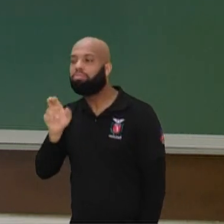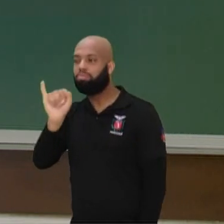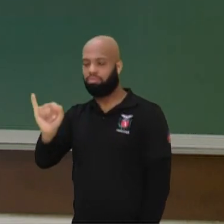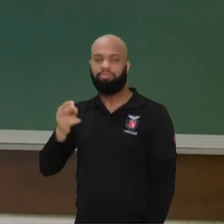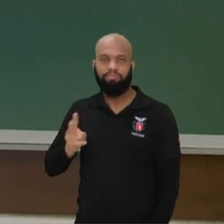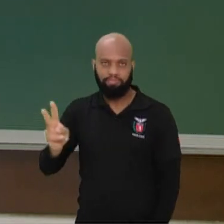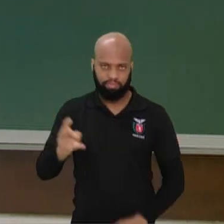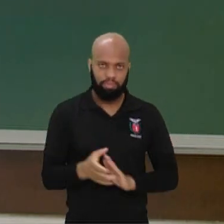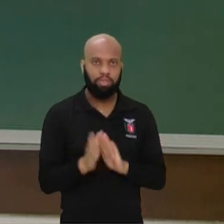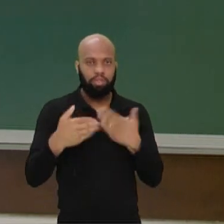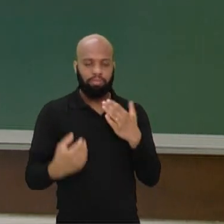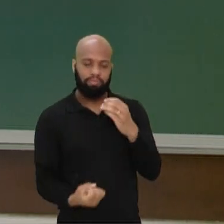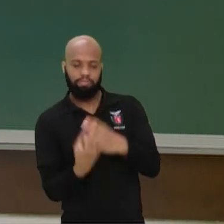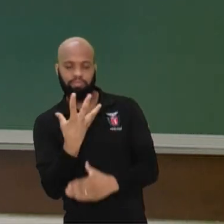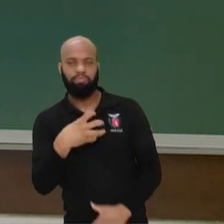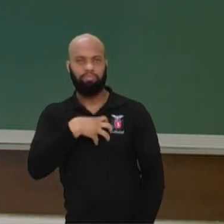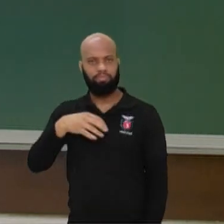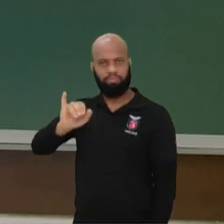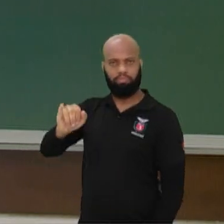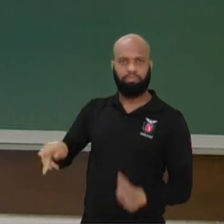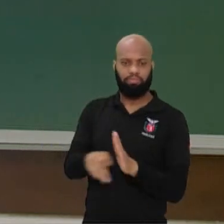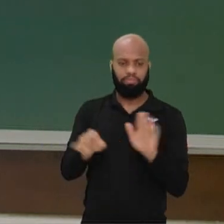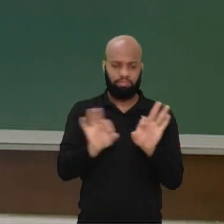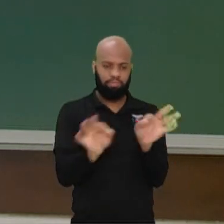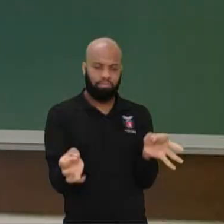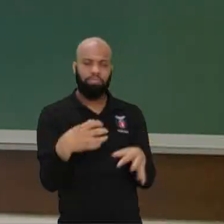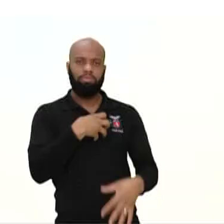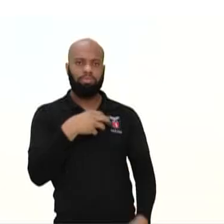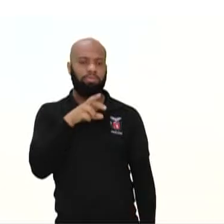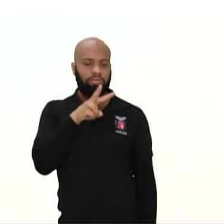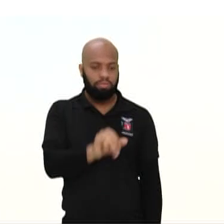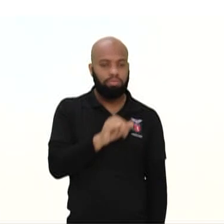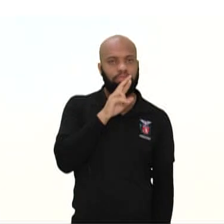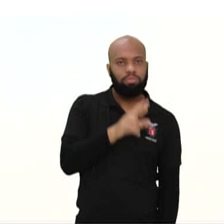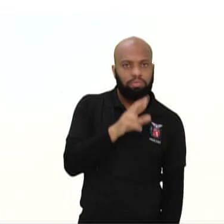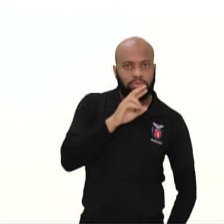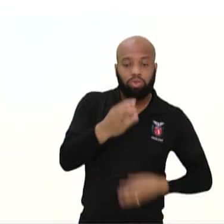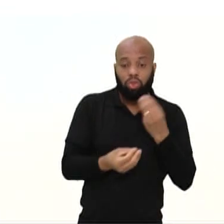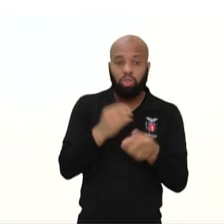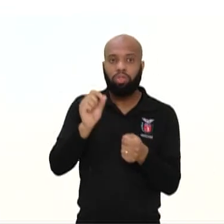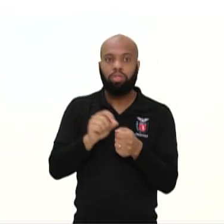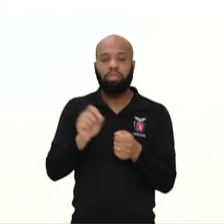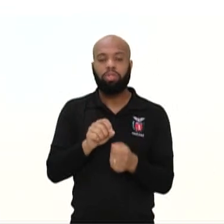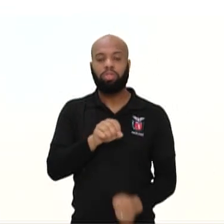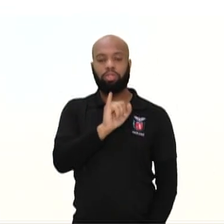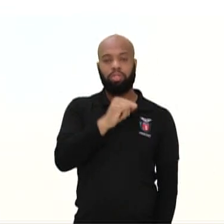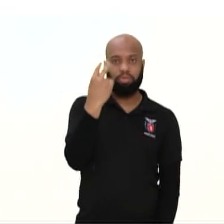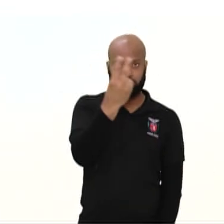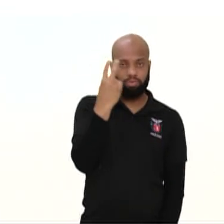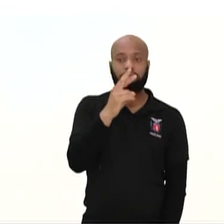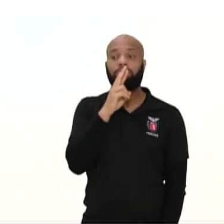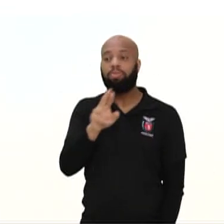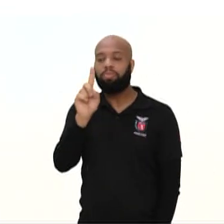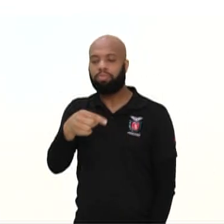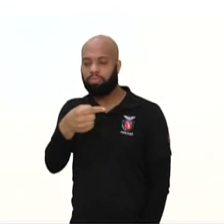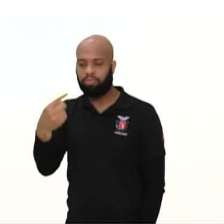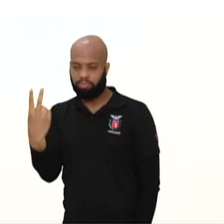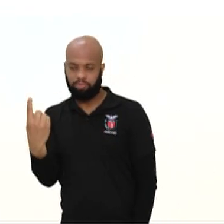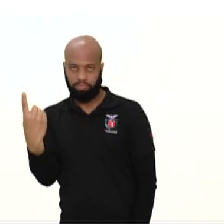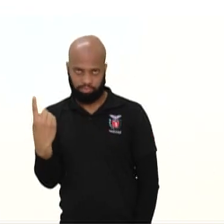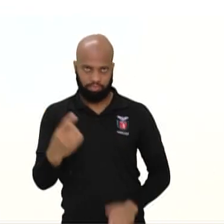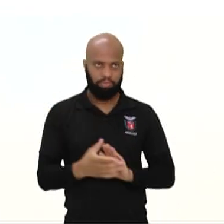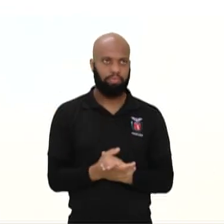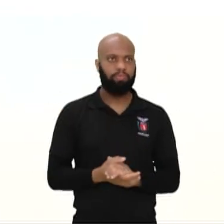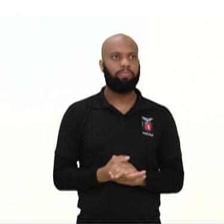i. Criou-se então o i, para simplificar a notação, como que a gente considera? I ao quadrado vale menos 1.